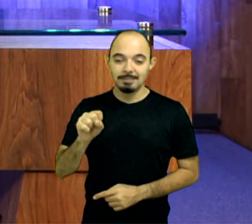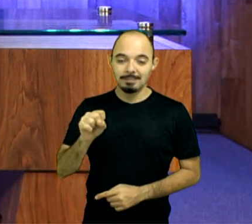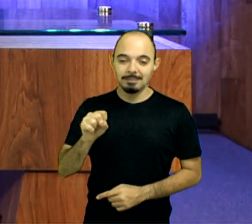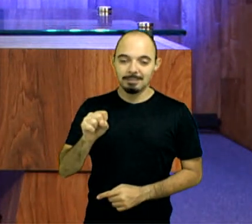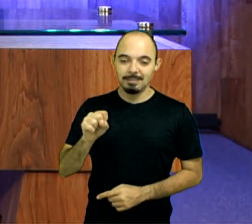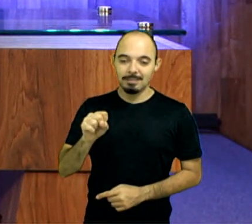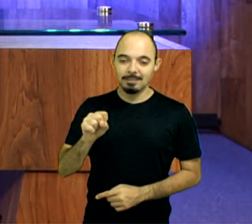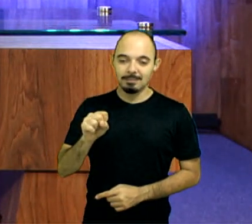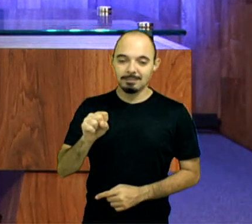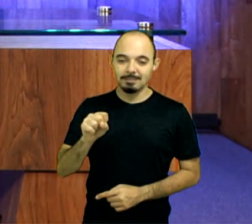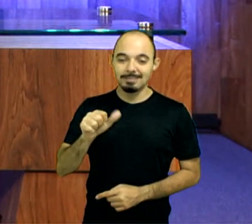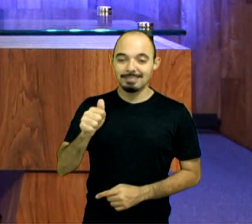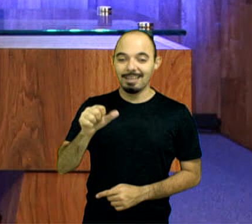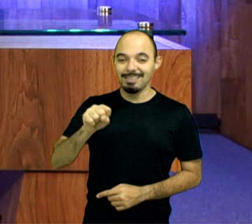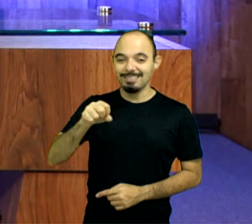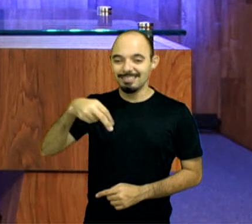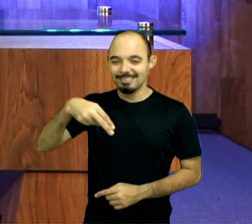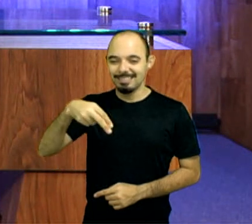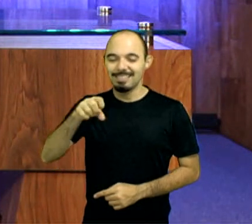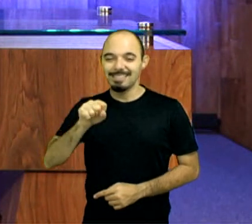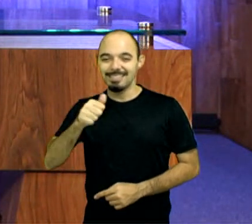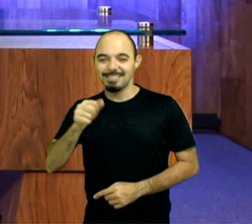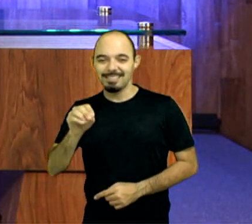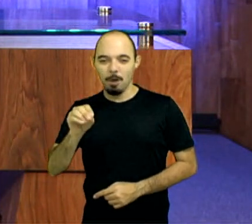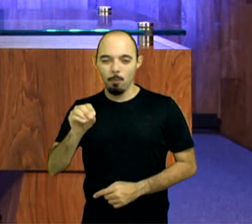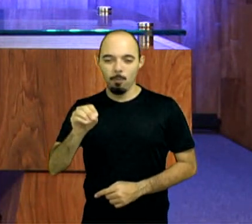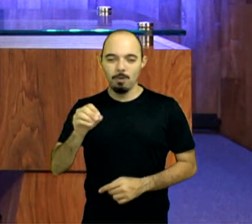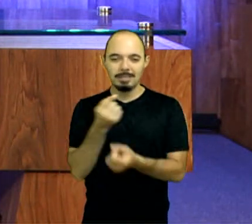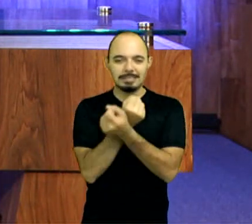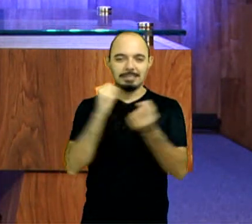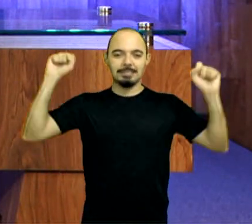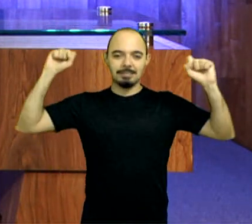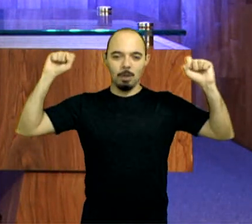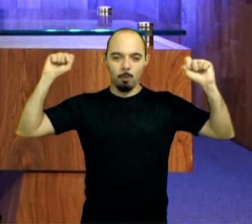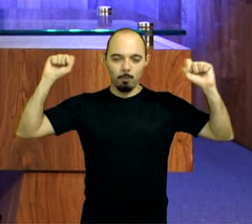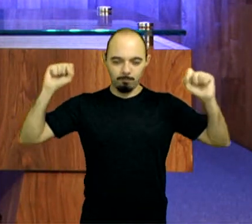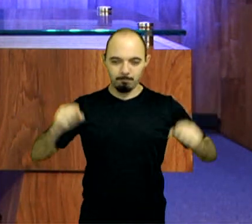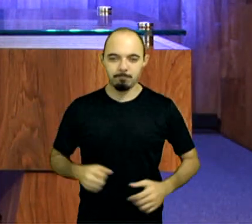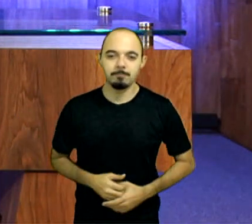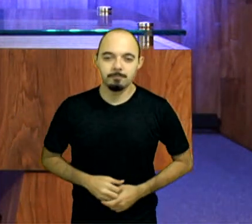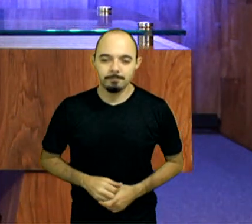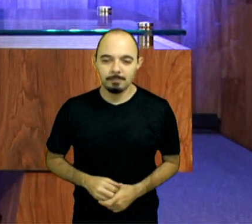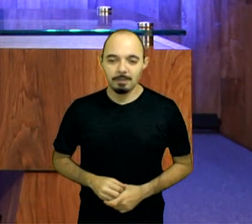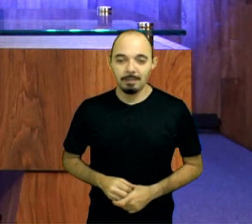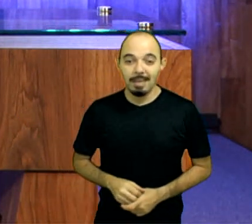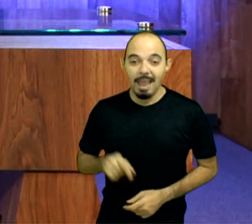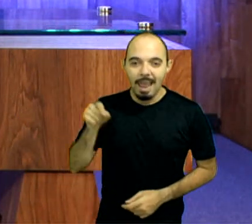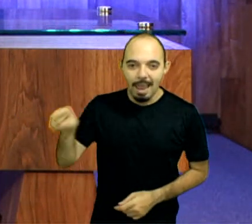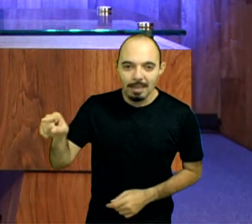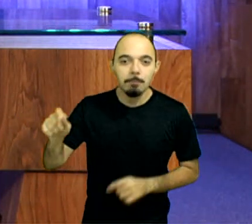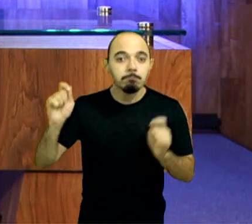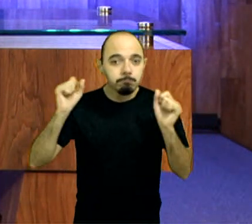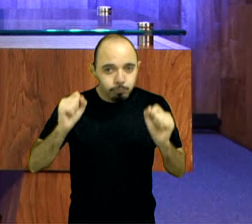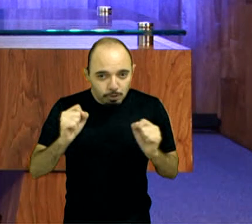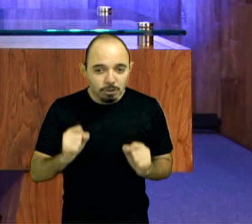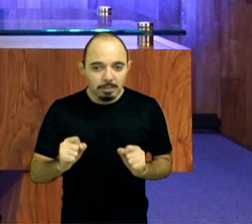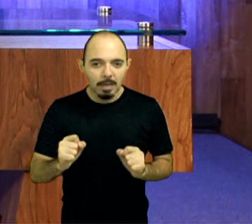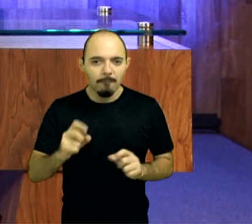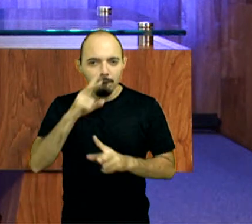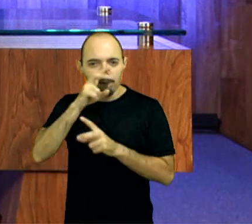com muito poder, muita autoridade, com uma unção. A sua